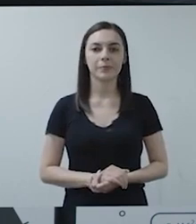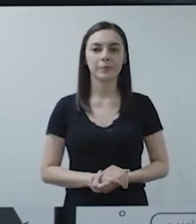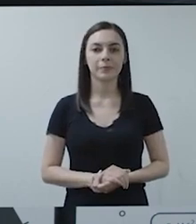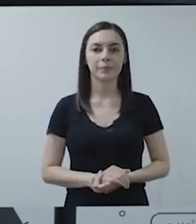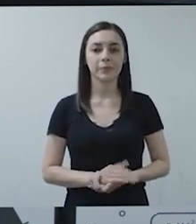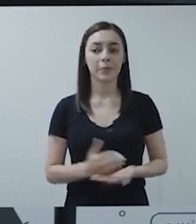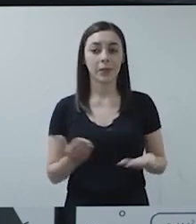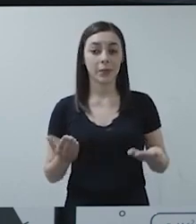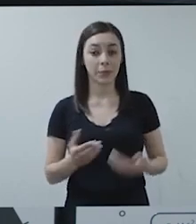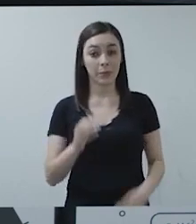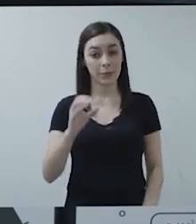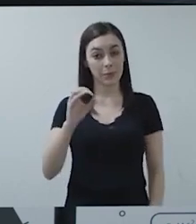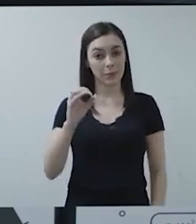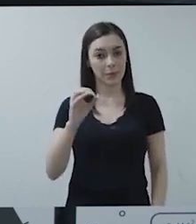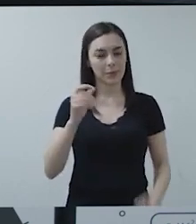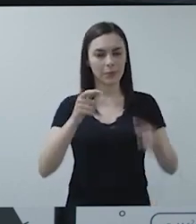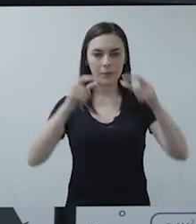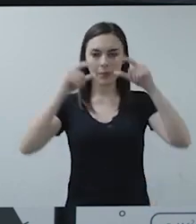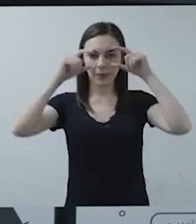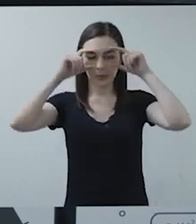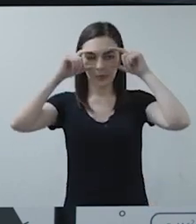O O do óculos.